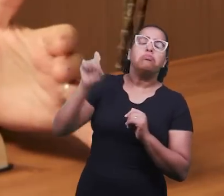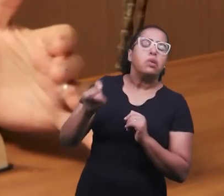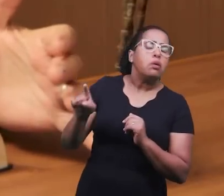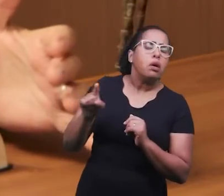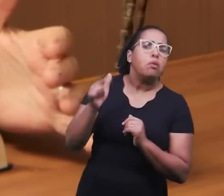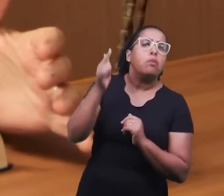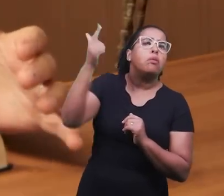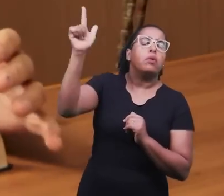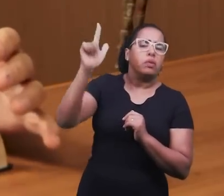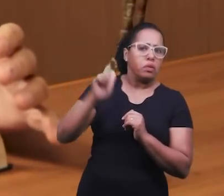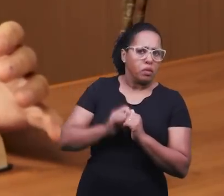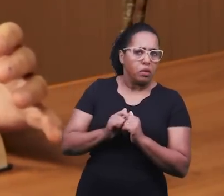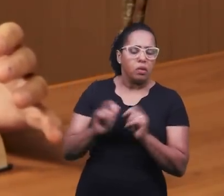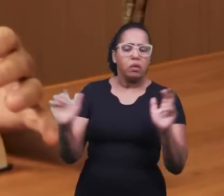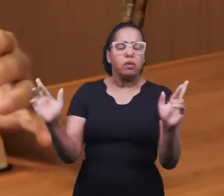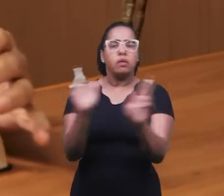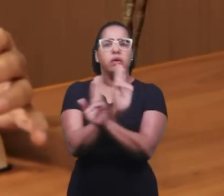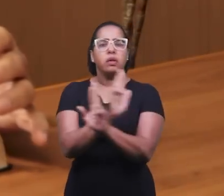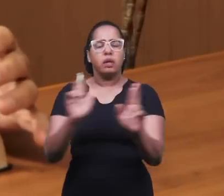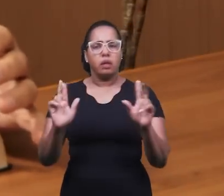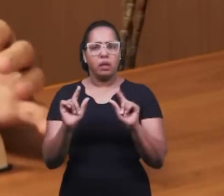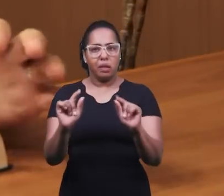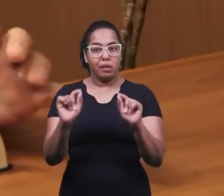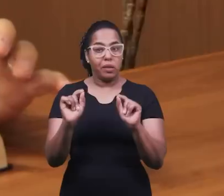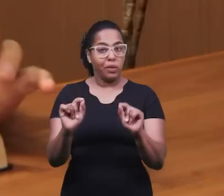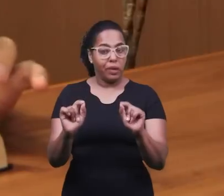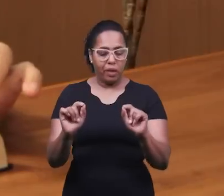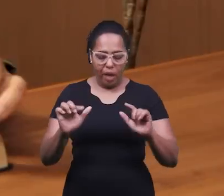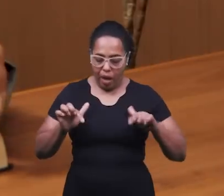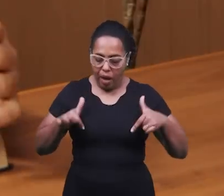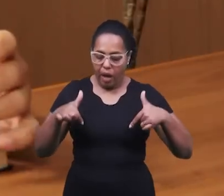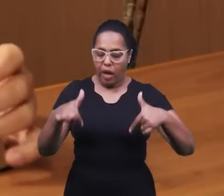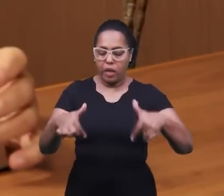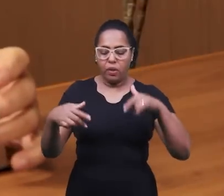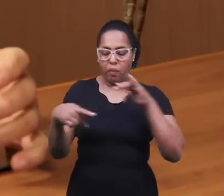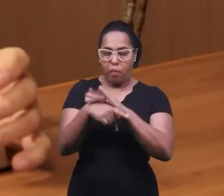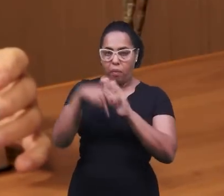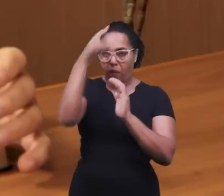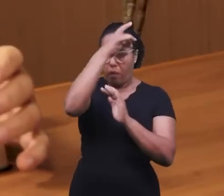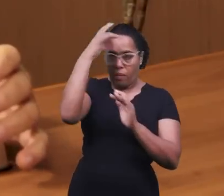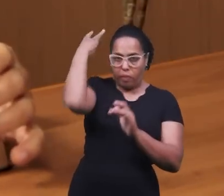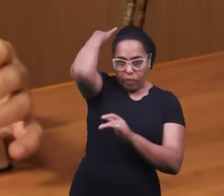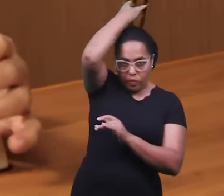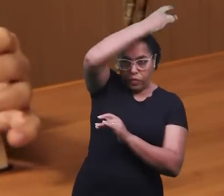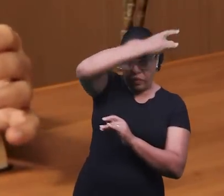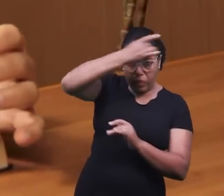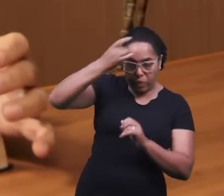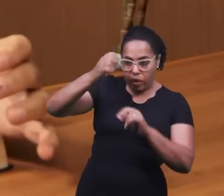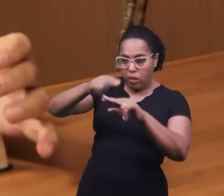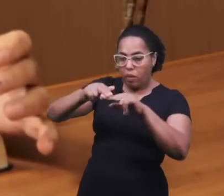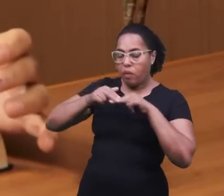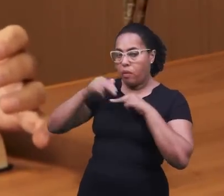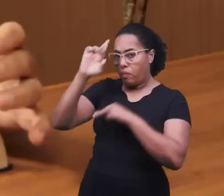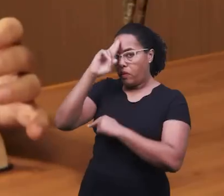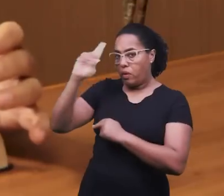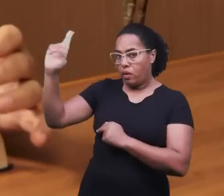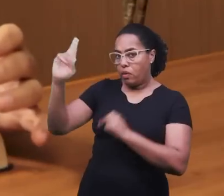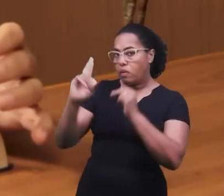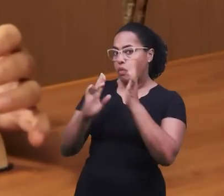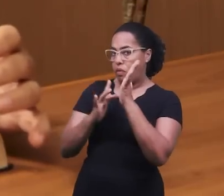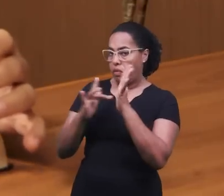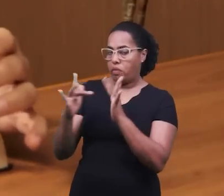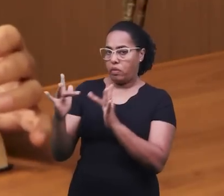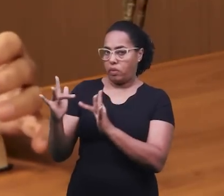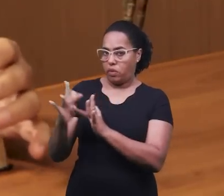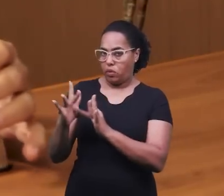é esse? Ali está relacionado a uma ação do Espírito Santo, né, através do Senhor Jesus, né, e